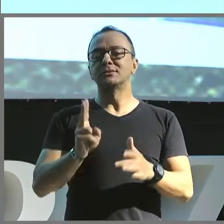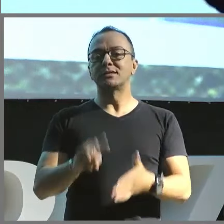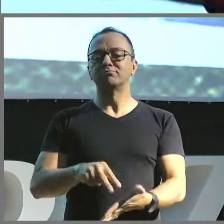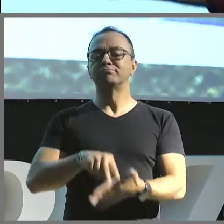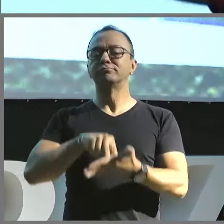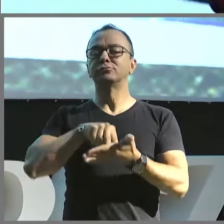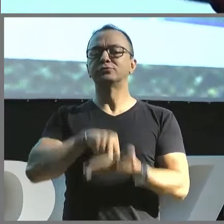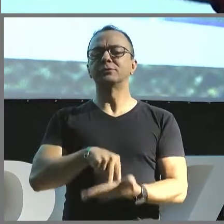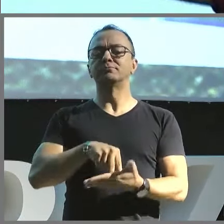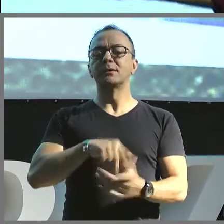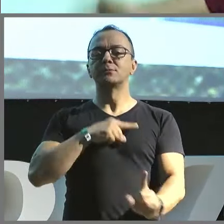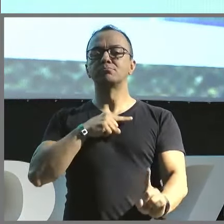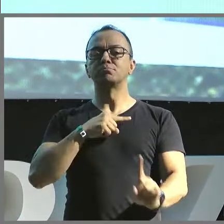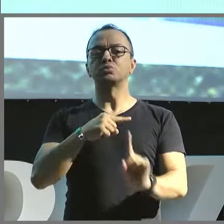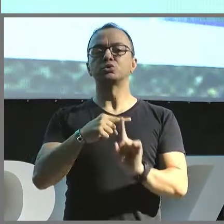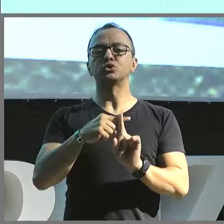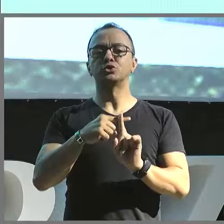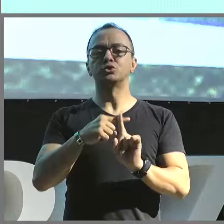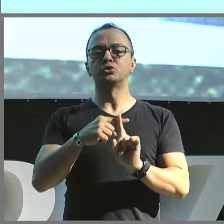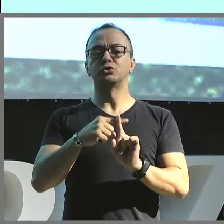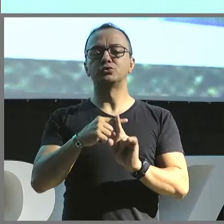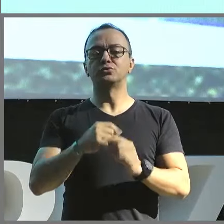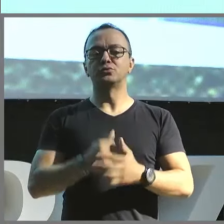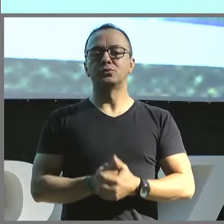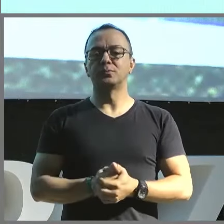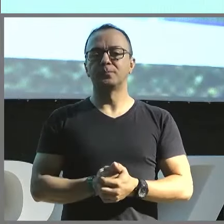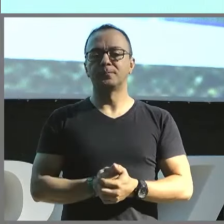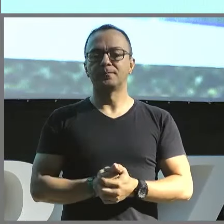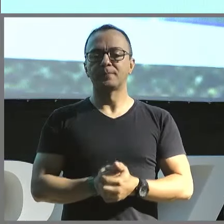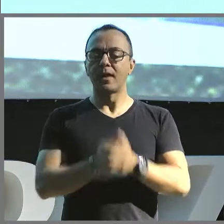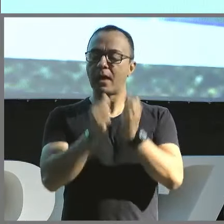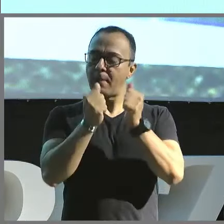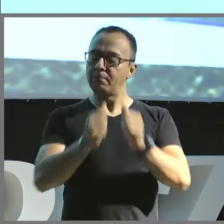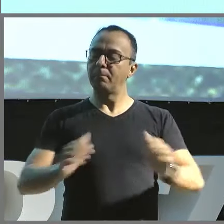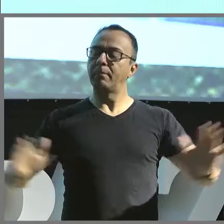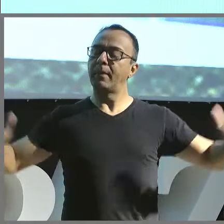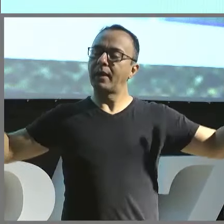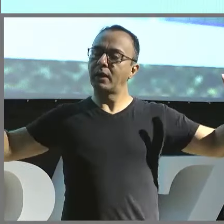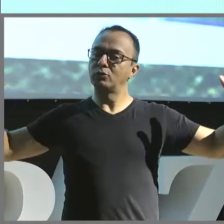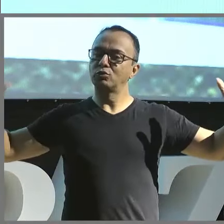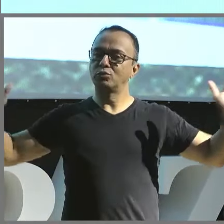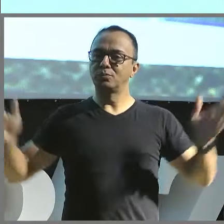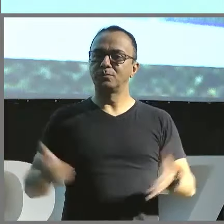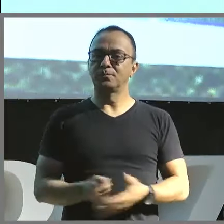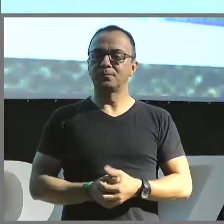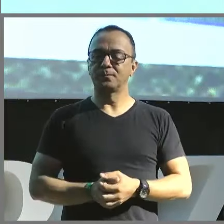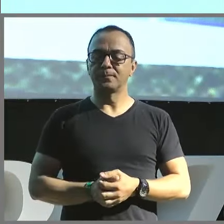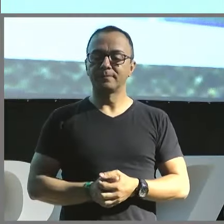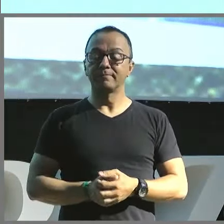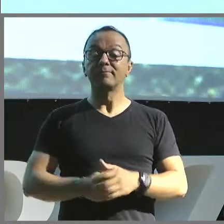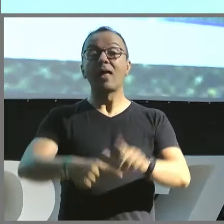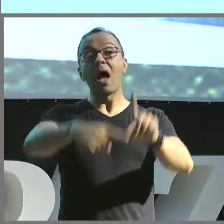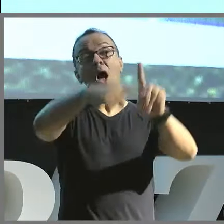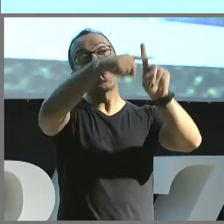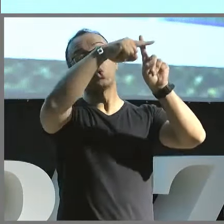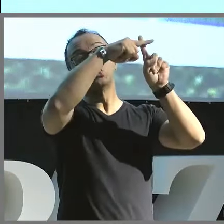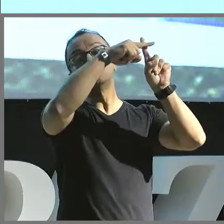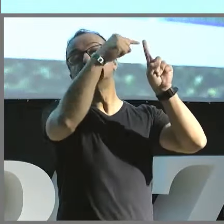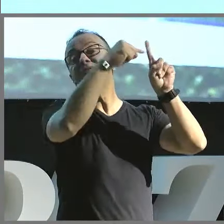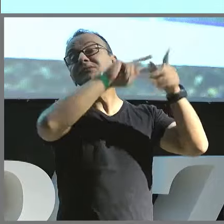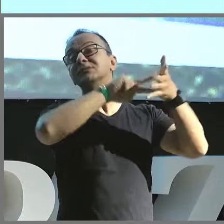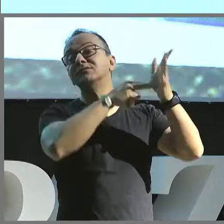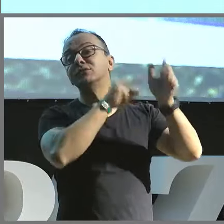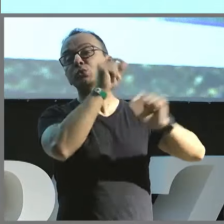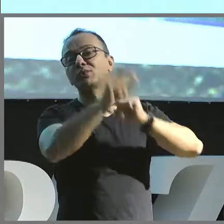de pé, na cruz, com os braços abertos. E a cruz é o símbolo